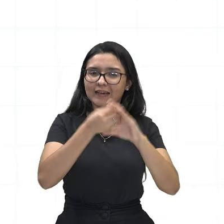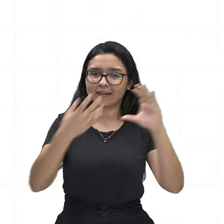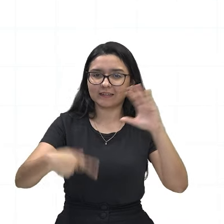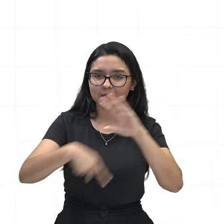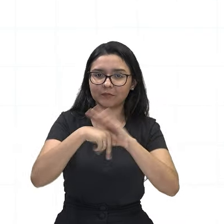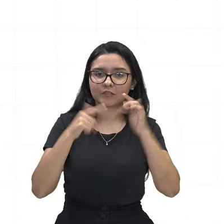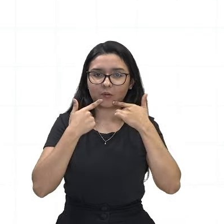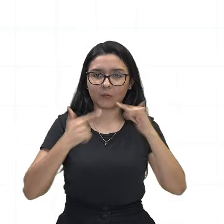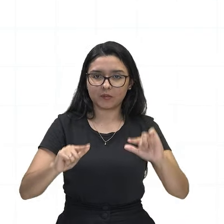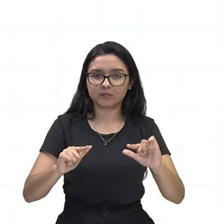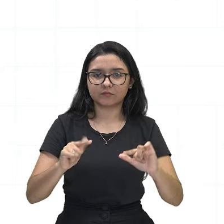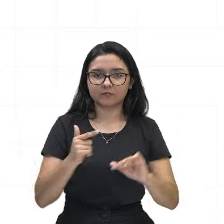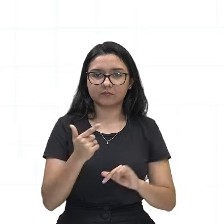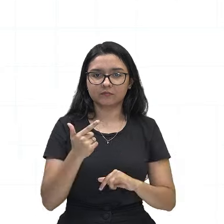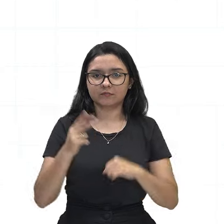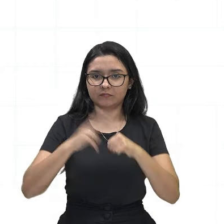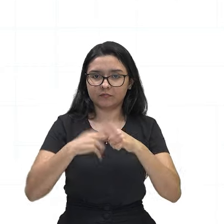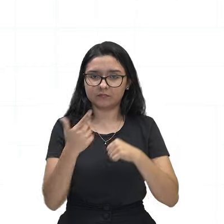característica